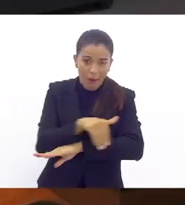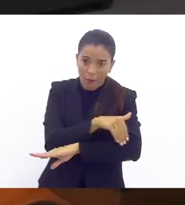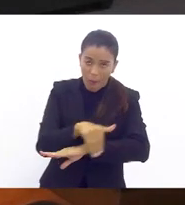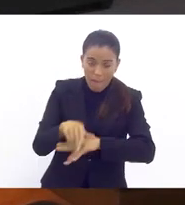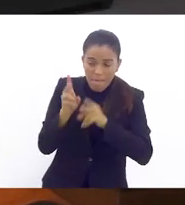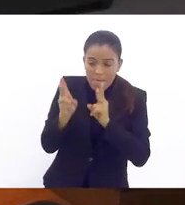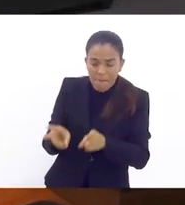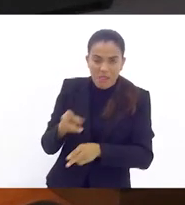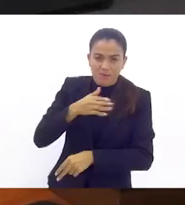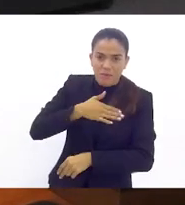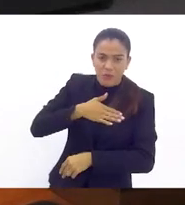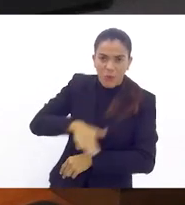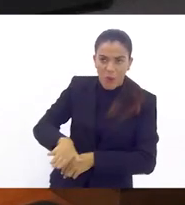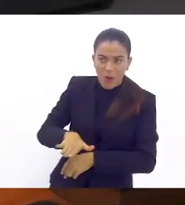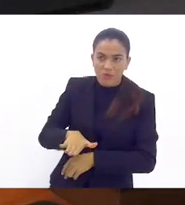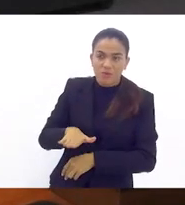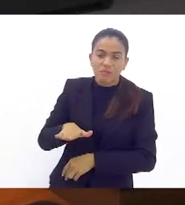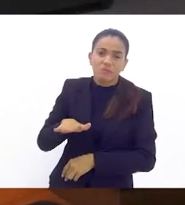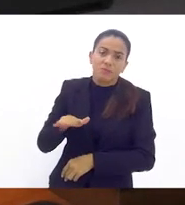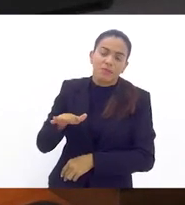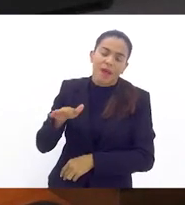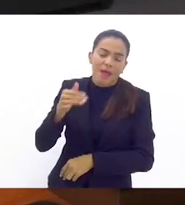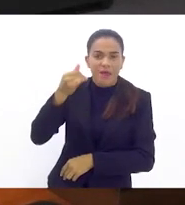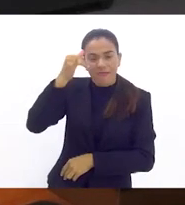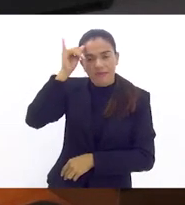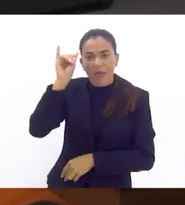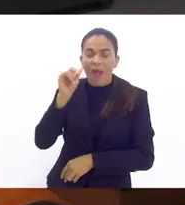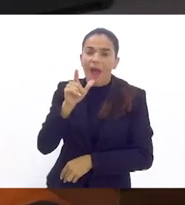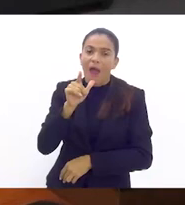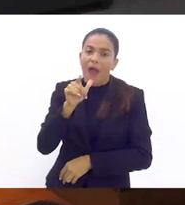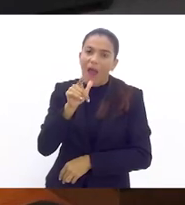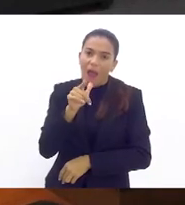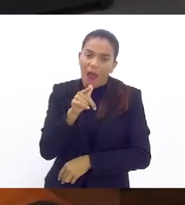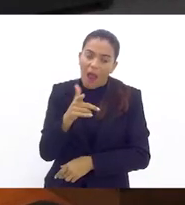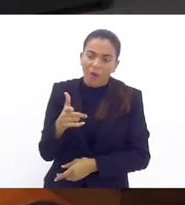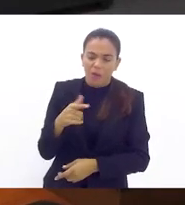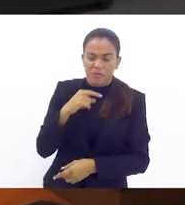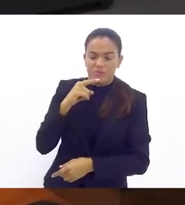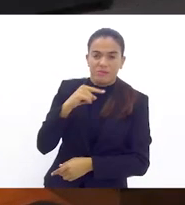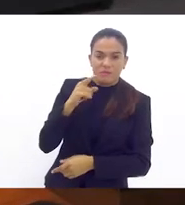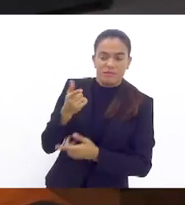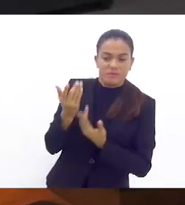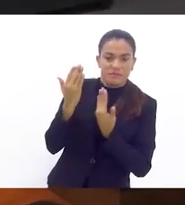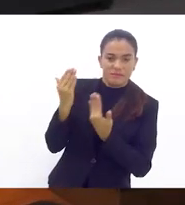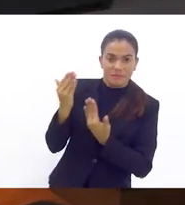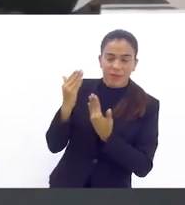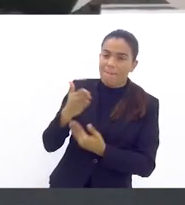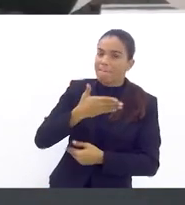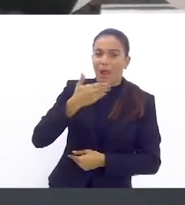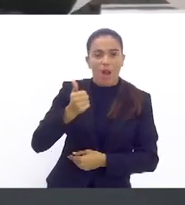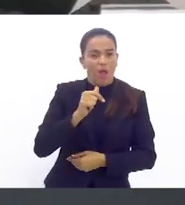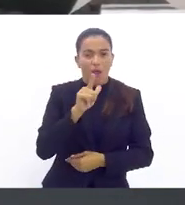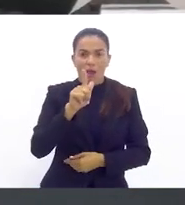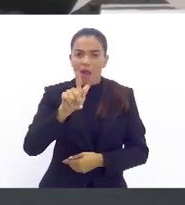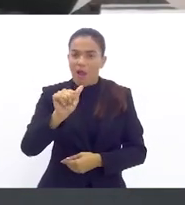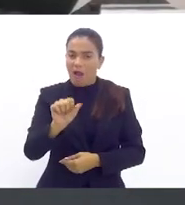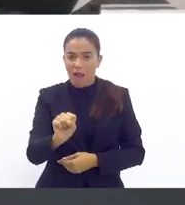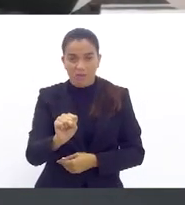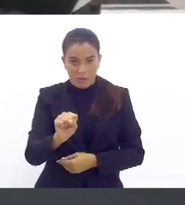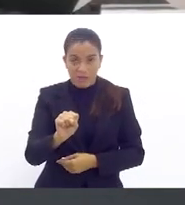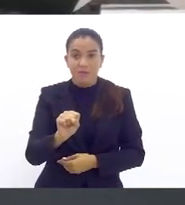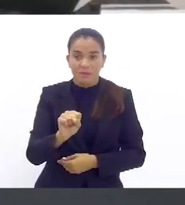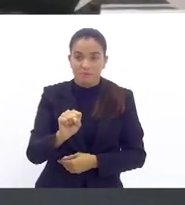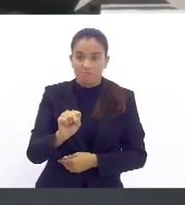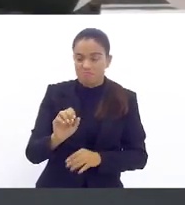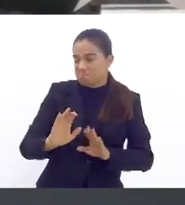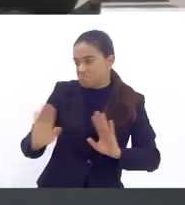goste, para não consumir uma água de origem duvidosa, consumir água com gás. Com gás. Água com gás. Né? Acho que, sem